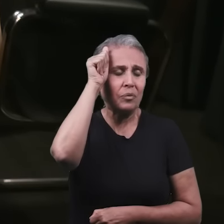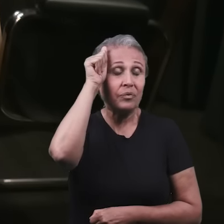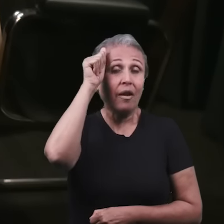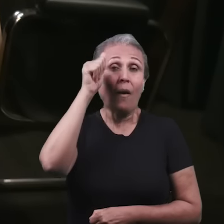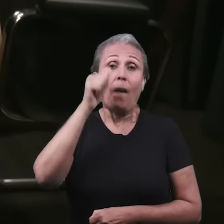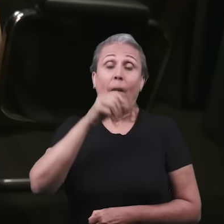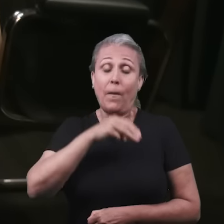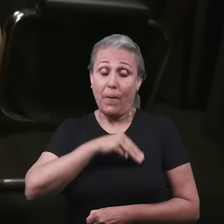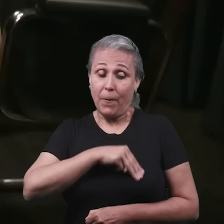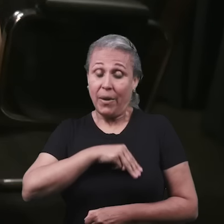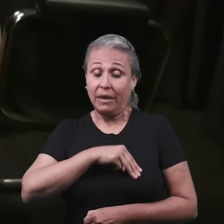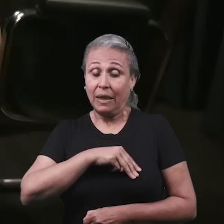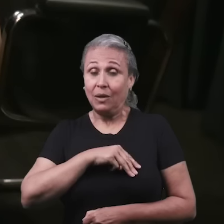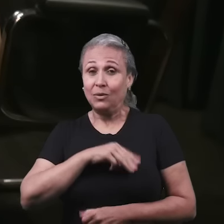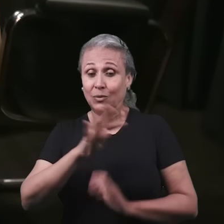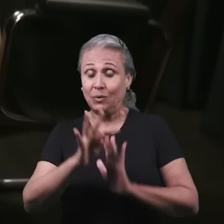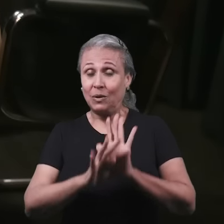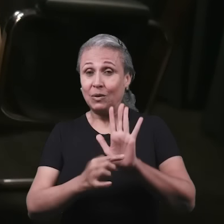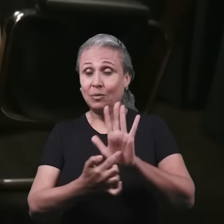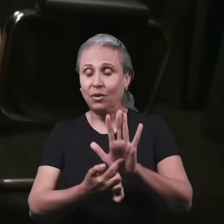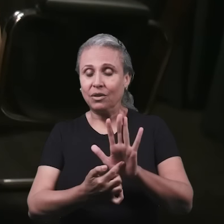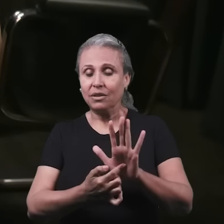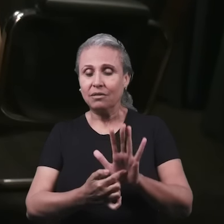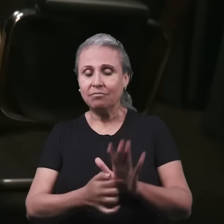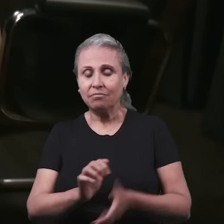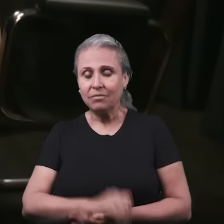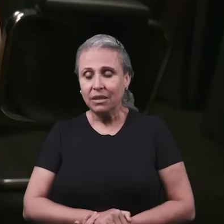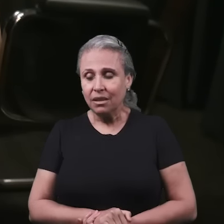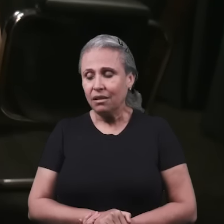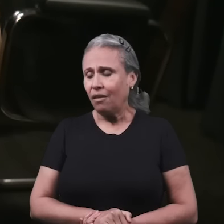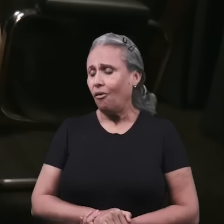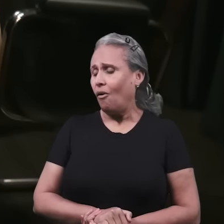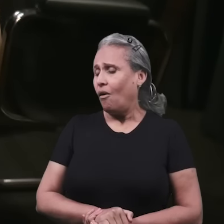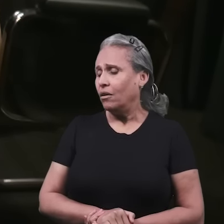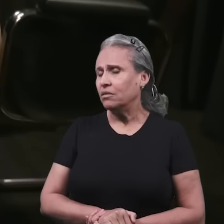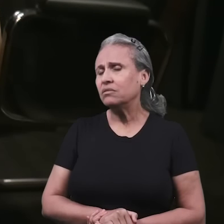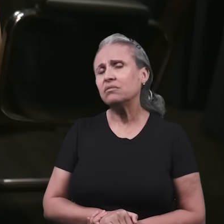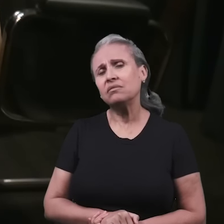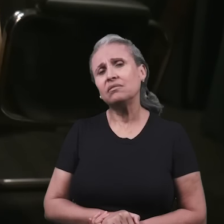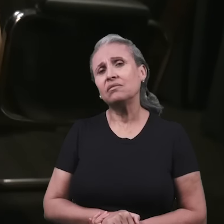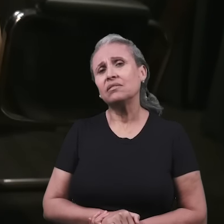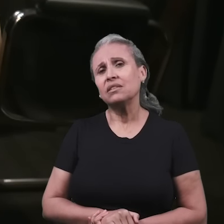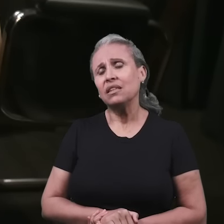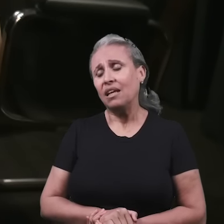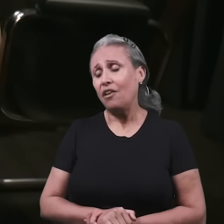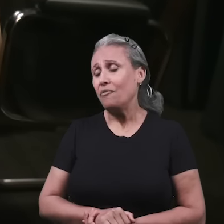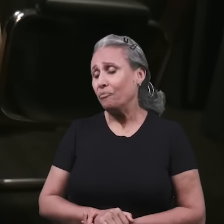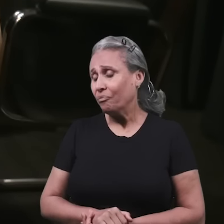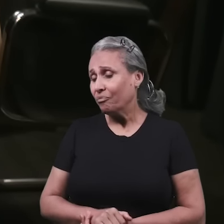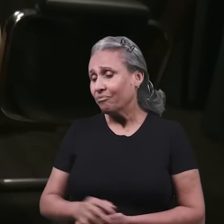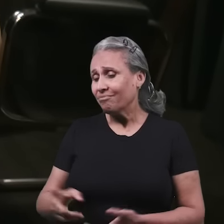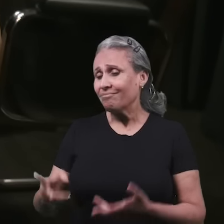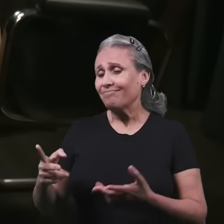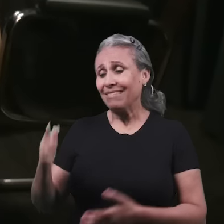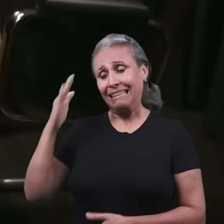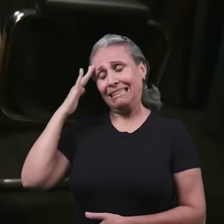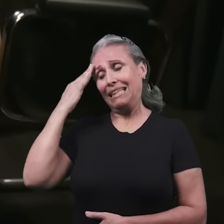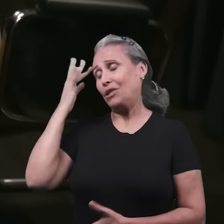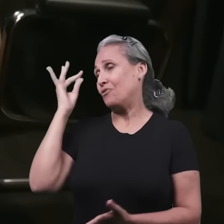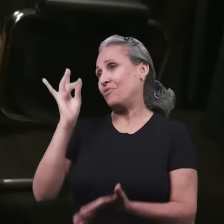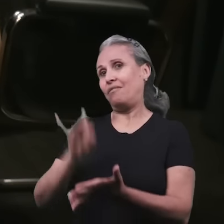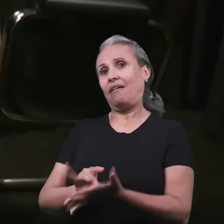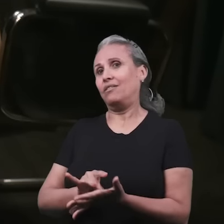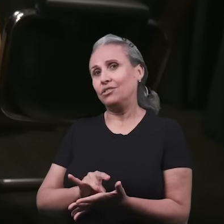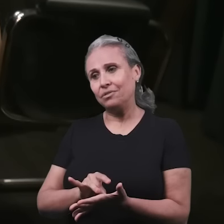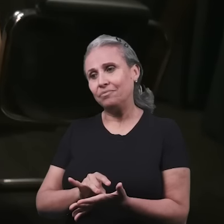menciona, né, que ele vê que havia acontecido uma tragédia, que ele viu a verdade, mas